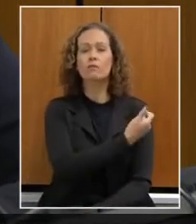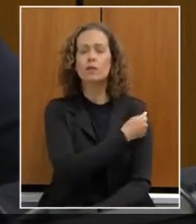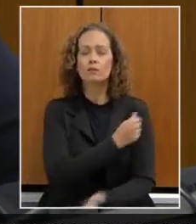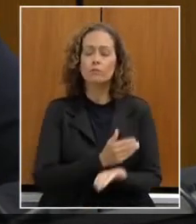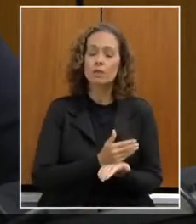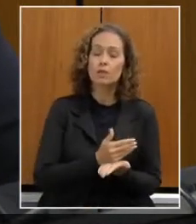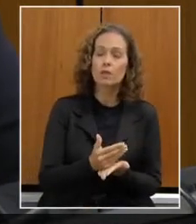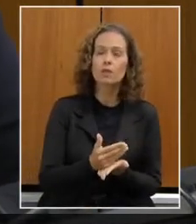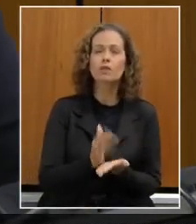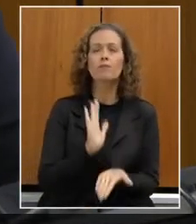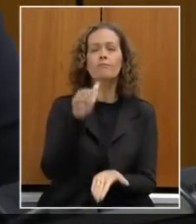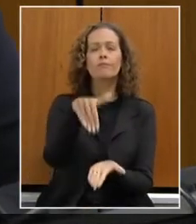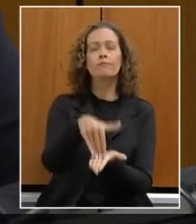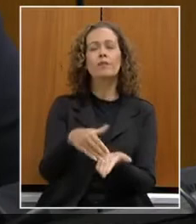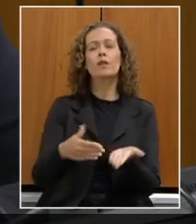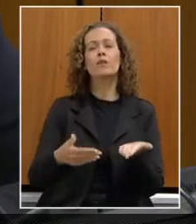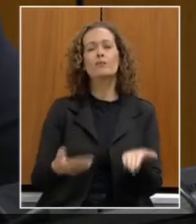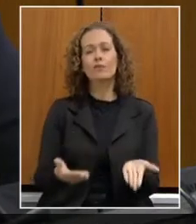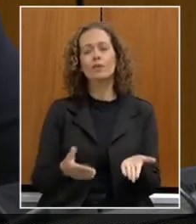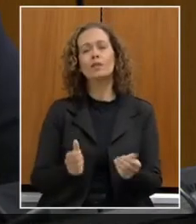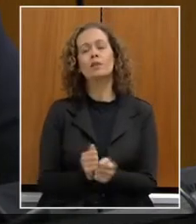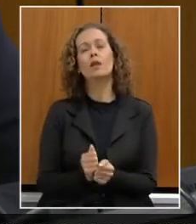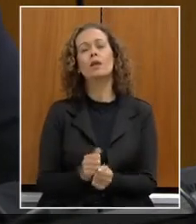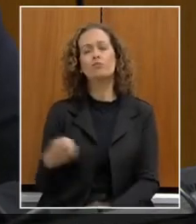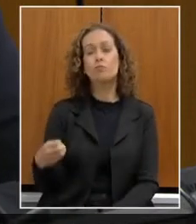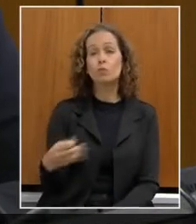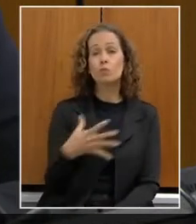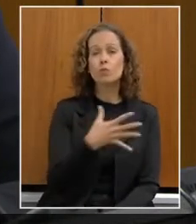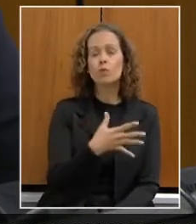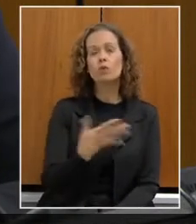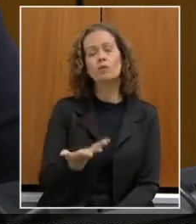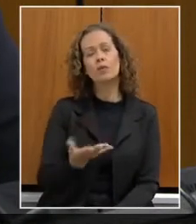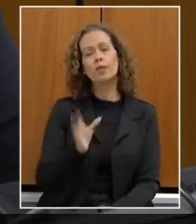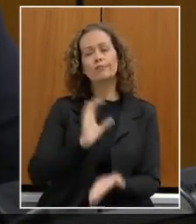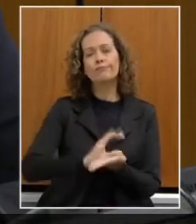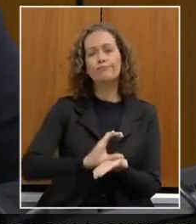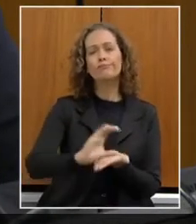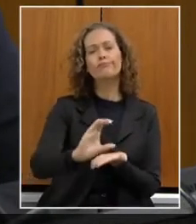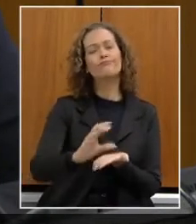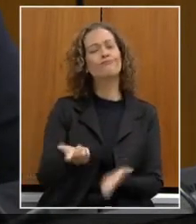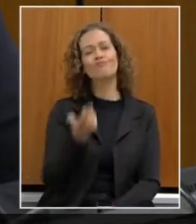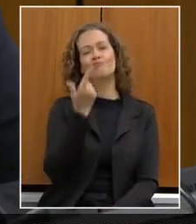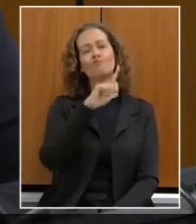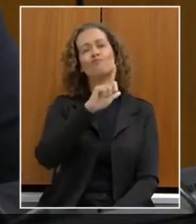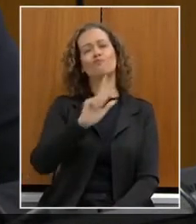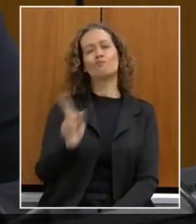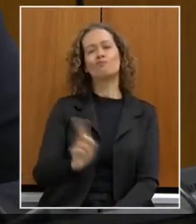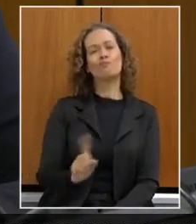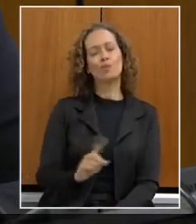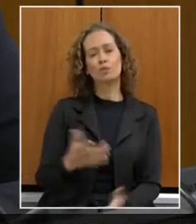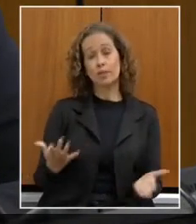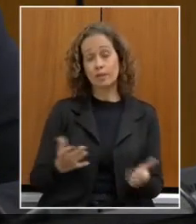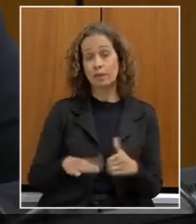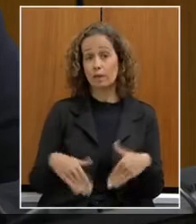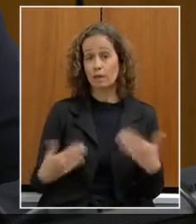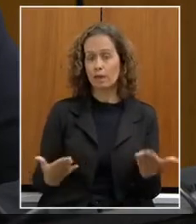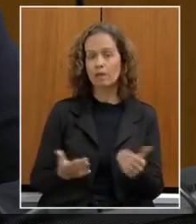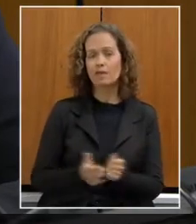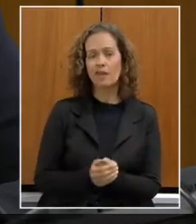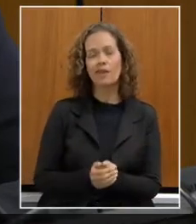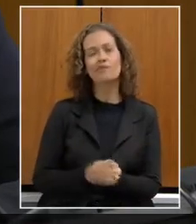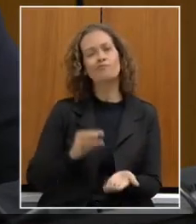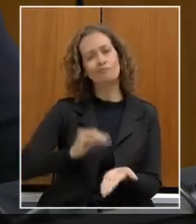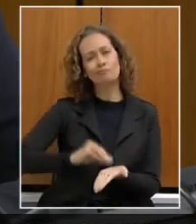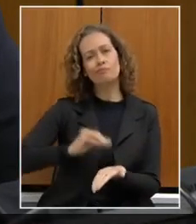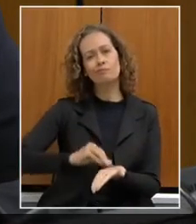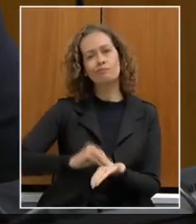moderna como a de peptídeo que está na expectativa sem esse investimento a FUNED não consegue de forma alguma então é um legado que ficará